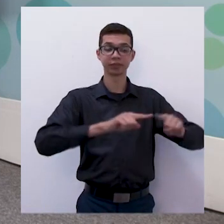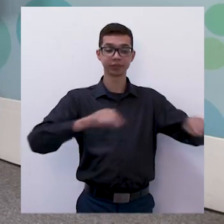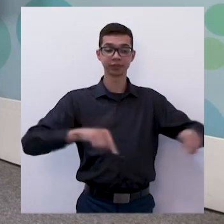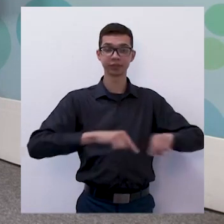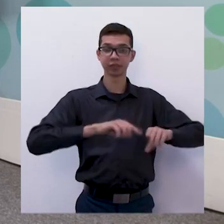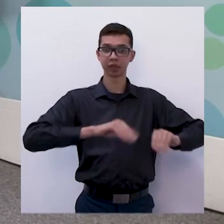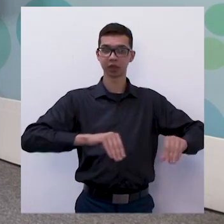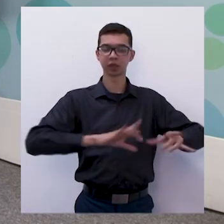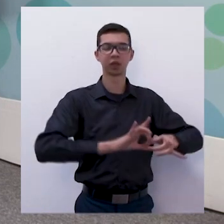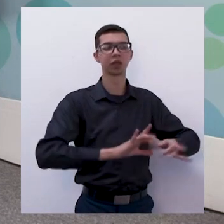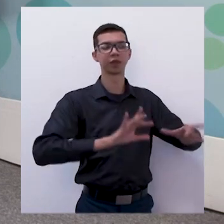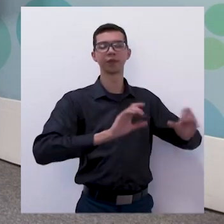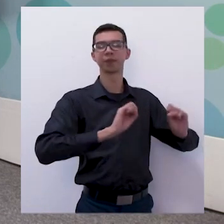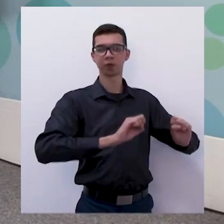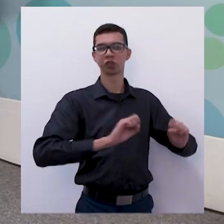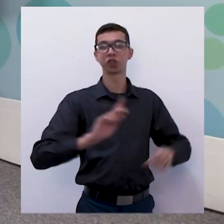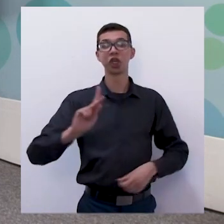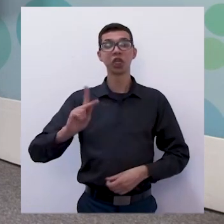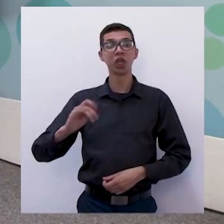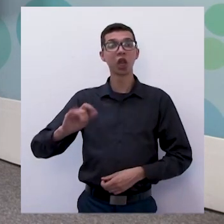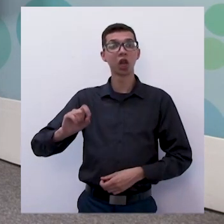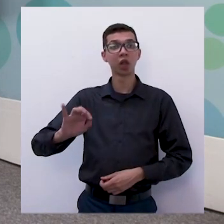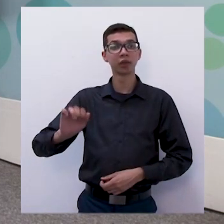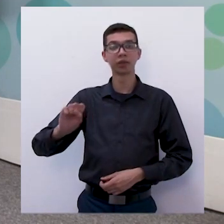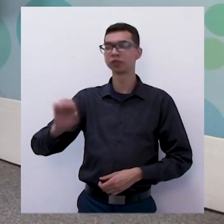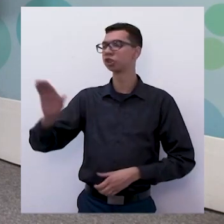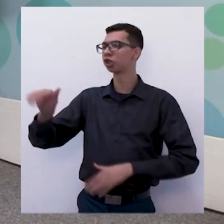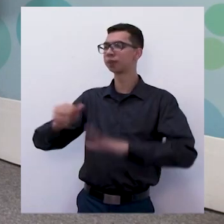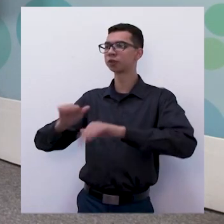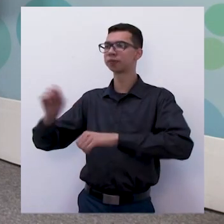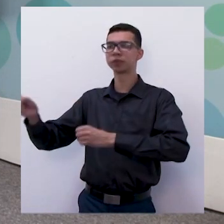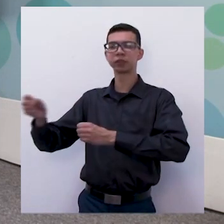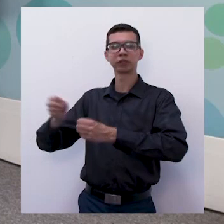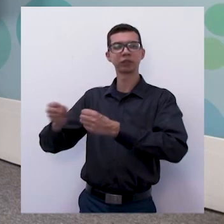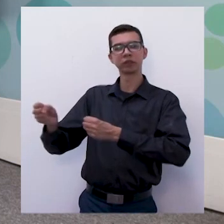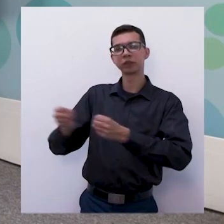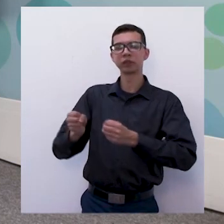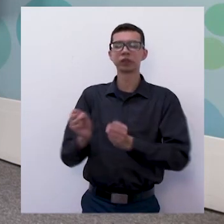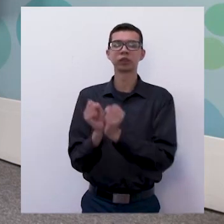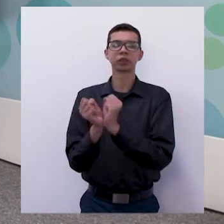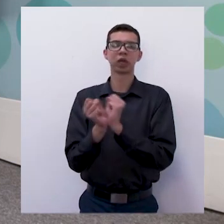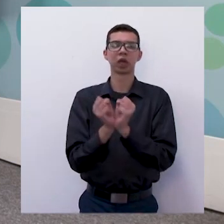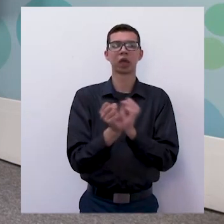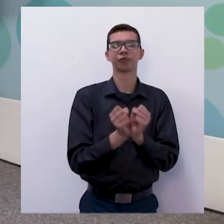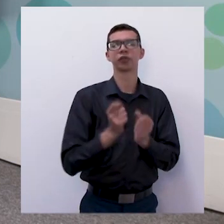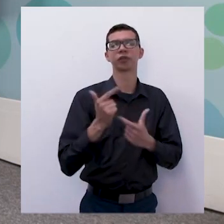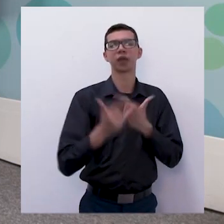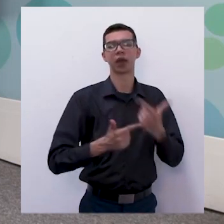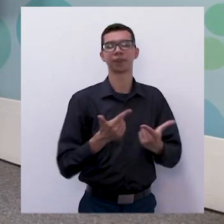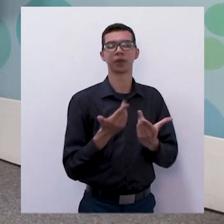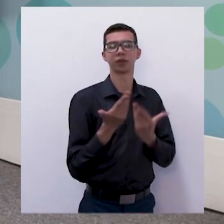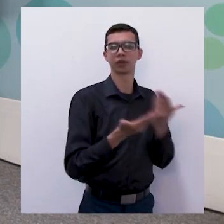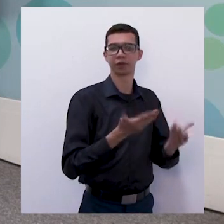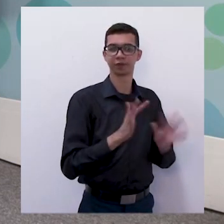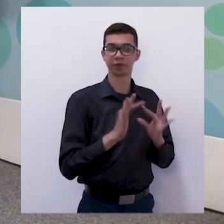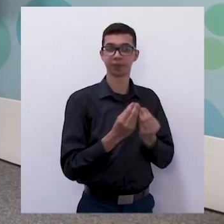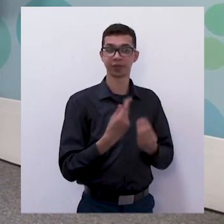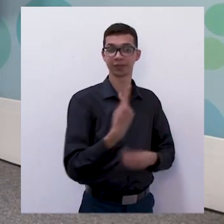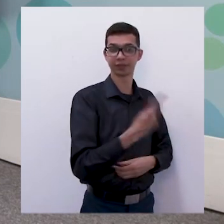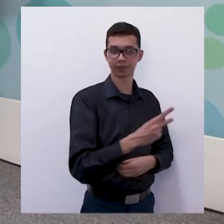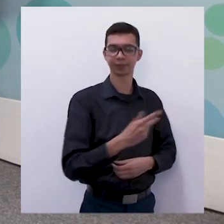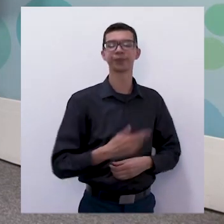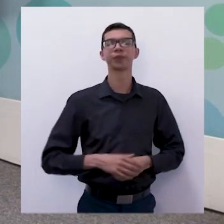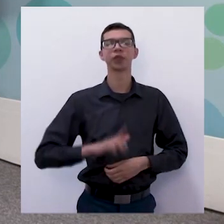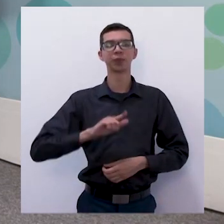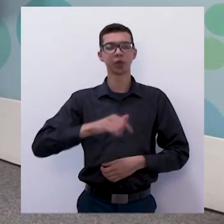com ilotas para trabalhar para ele nessa família que ele vai construir aí. Aí o descendente vai passar por todo o